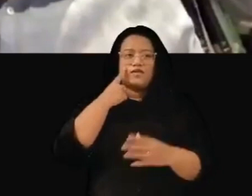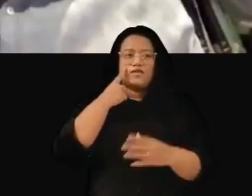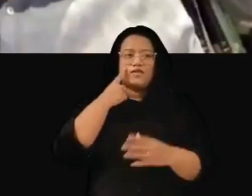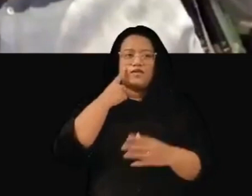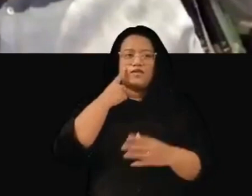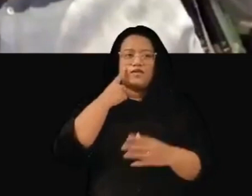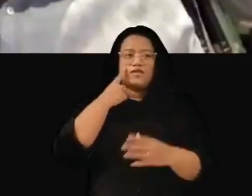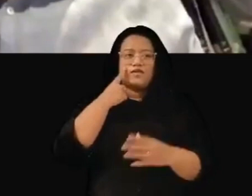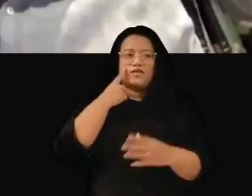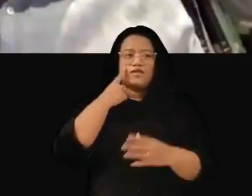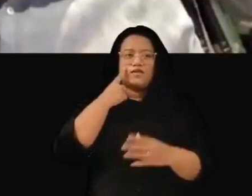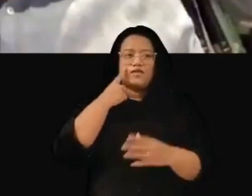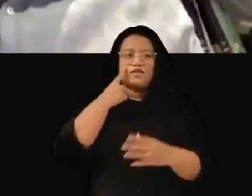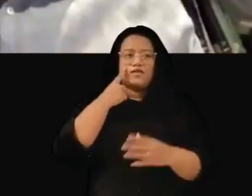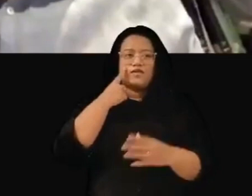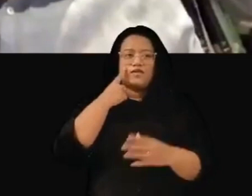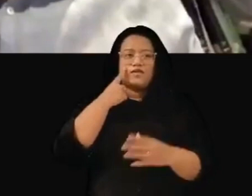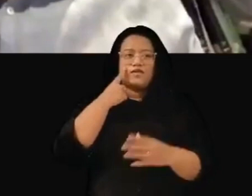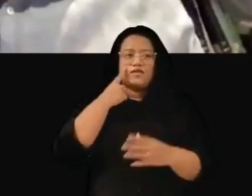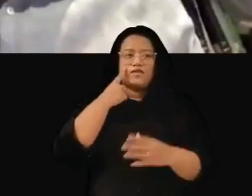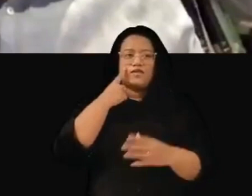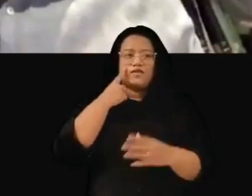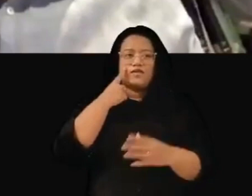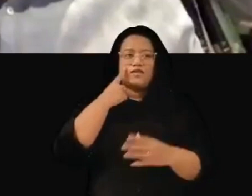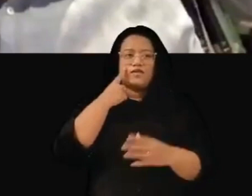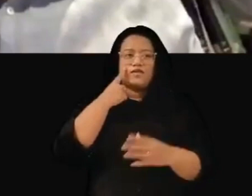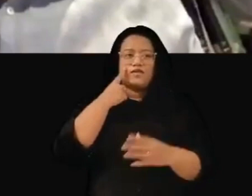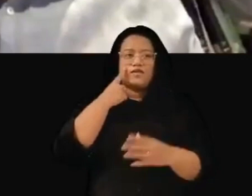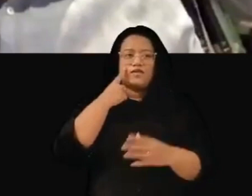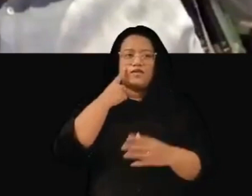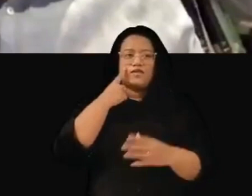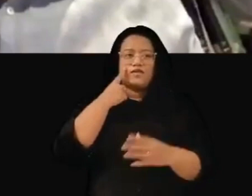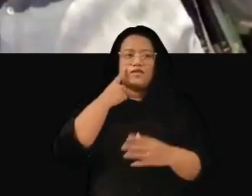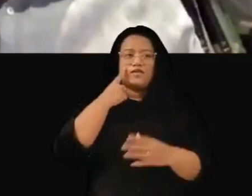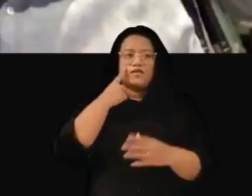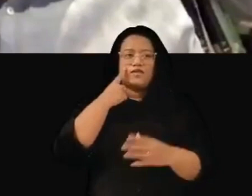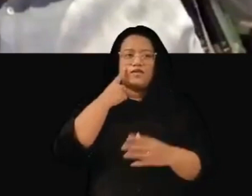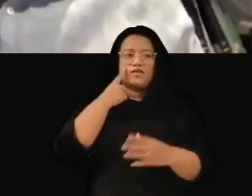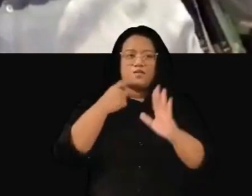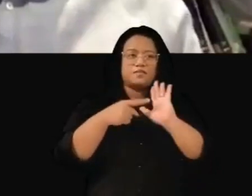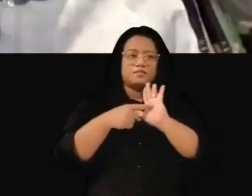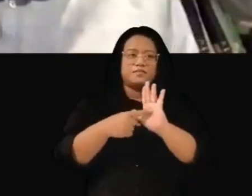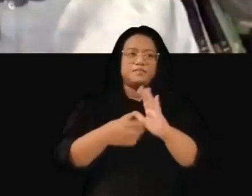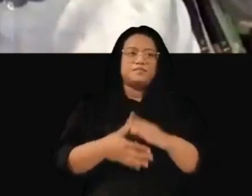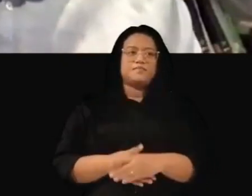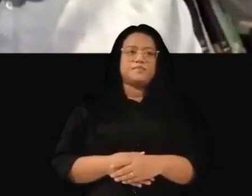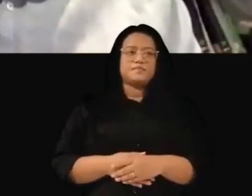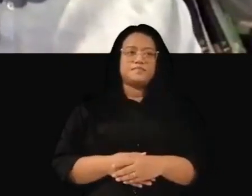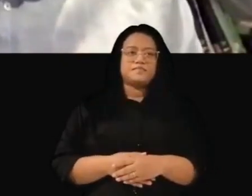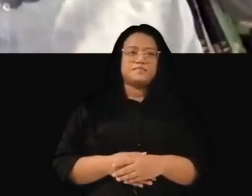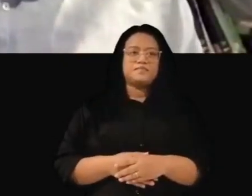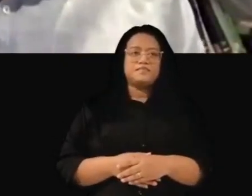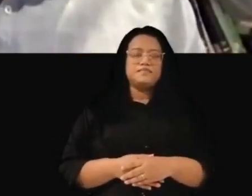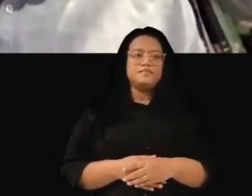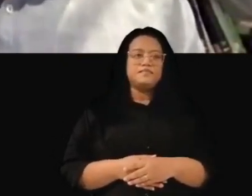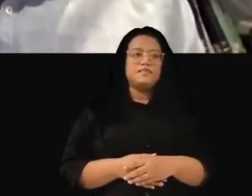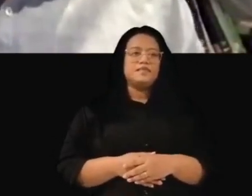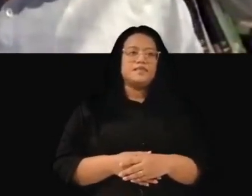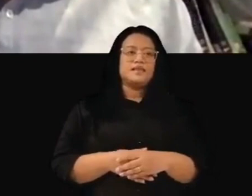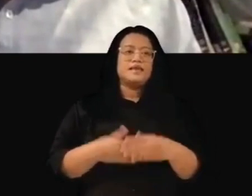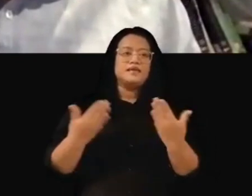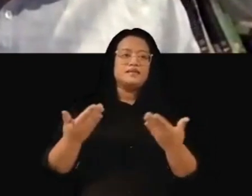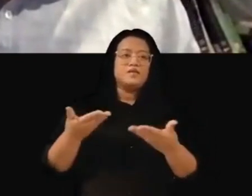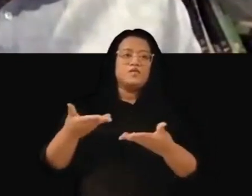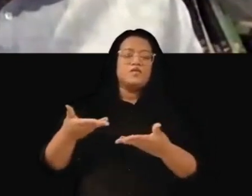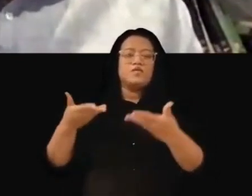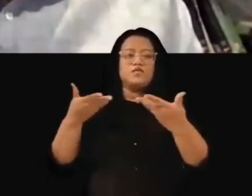Sociodiversidade. Wagner Costa Ribeiro. Universidade de São Paulo. À direita, o professor Wagner Costa Ribeiro. A partir do convite da doutora Caroline, que